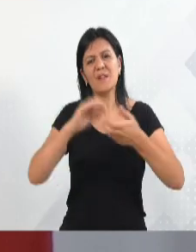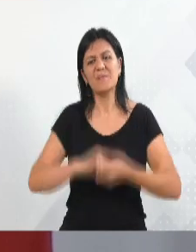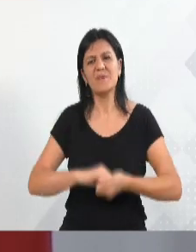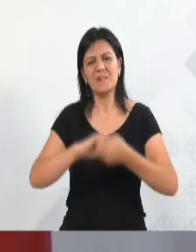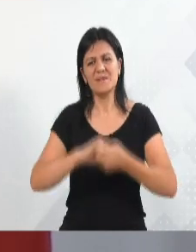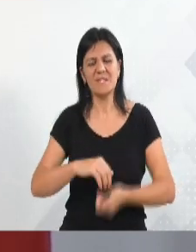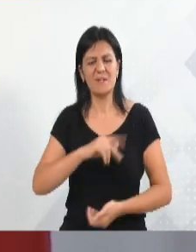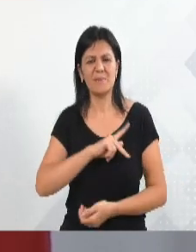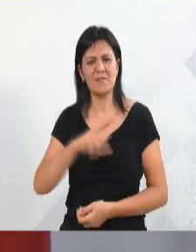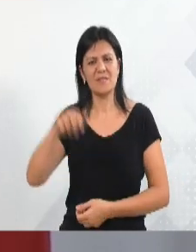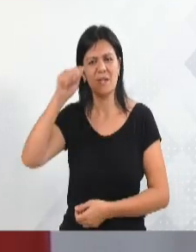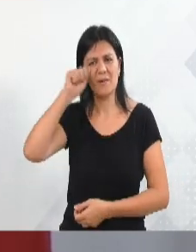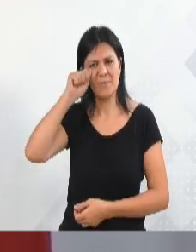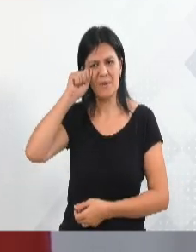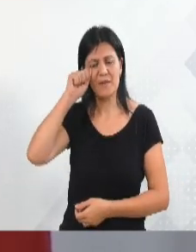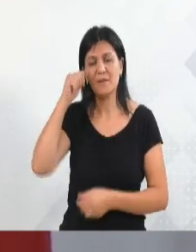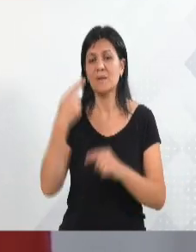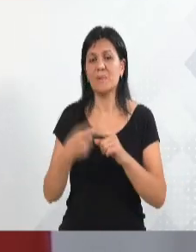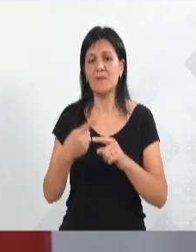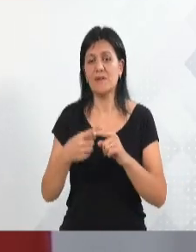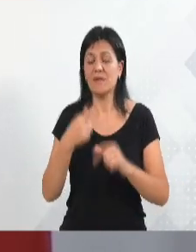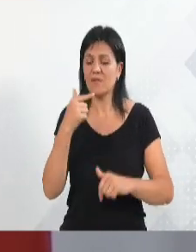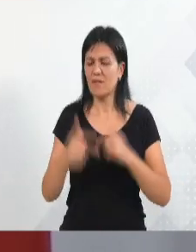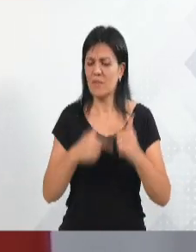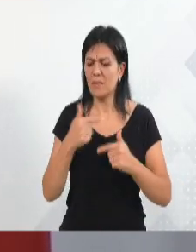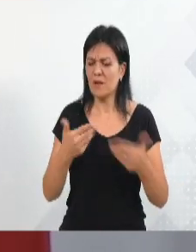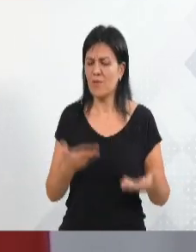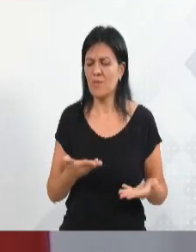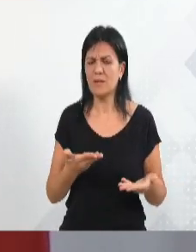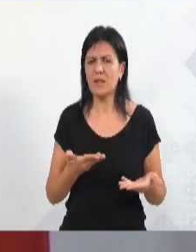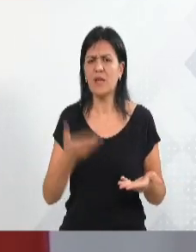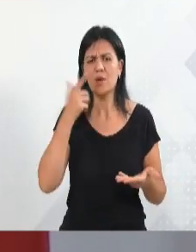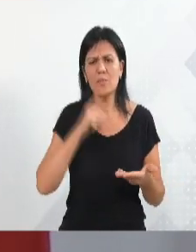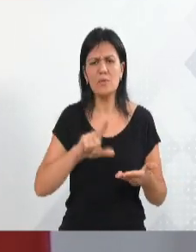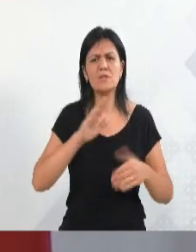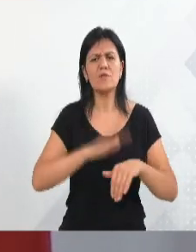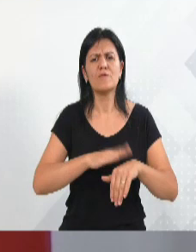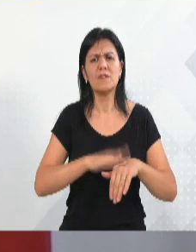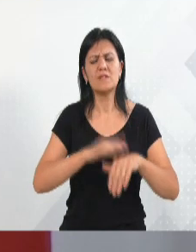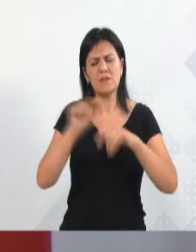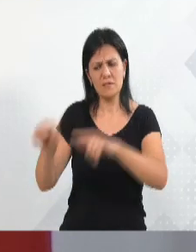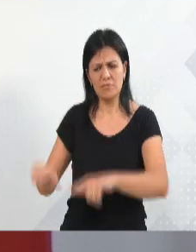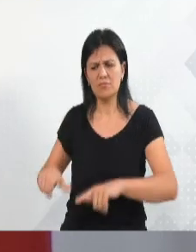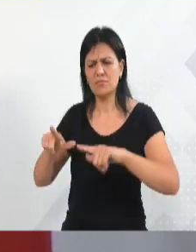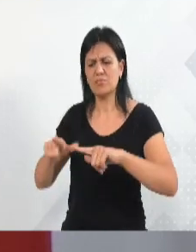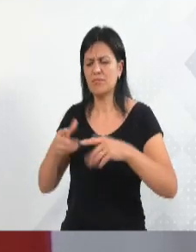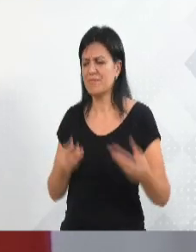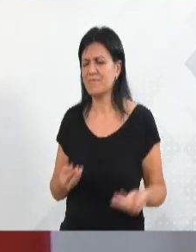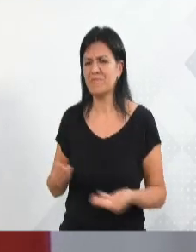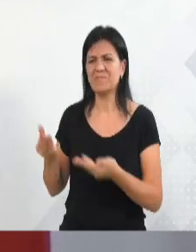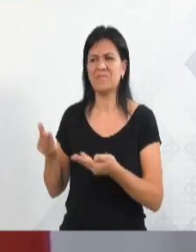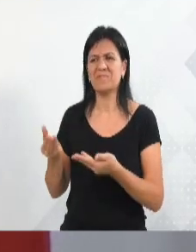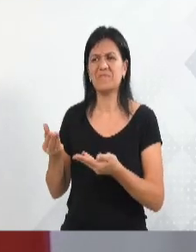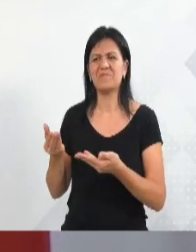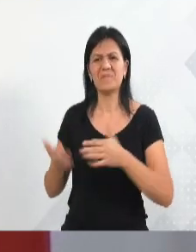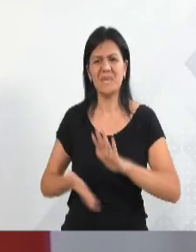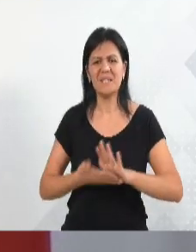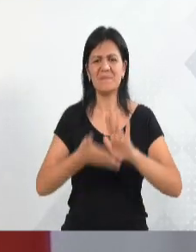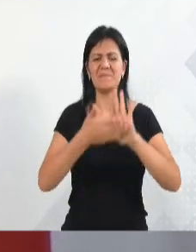o presidente Almir Vieira por trabalhar essa comenda Duque de Caxias para dar justamente holofotes